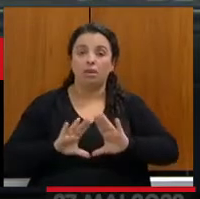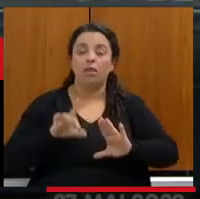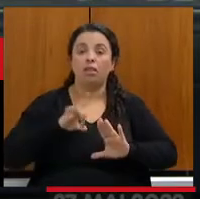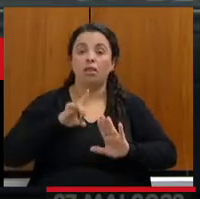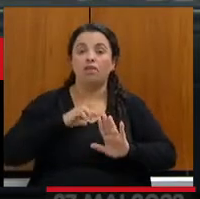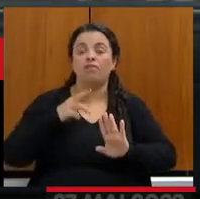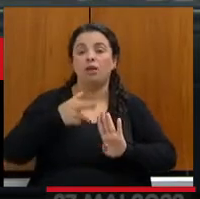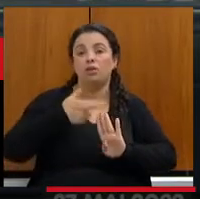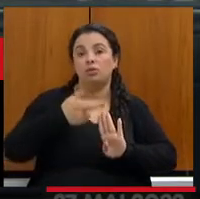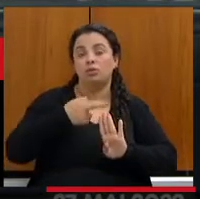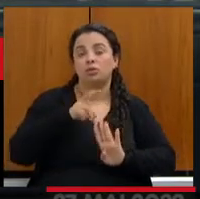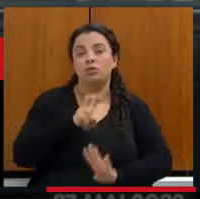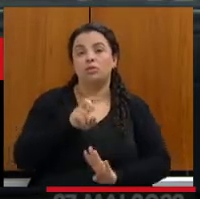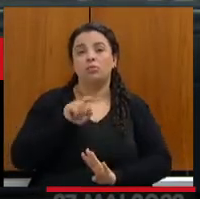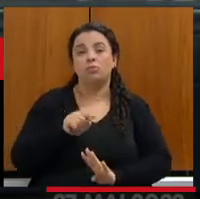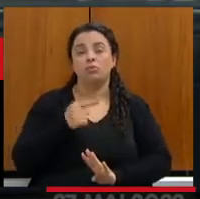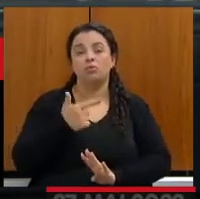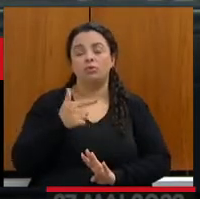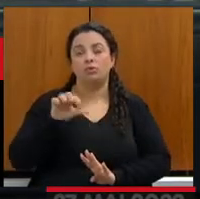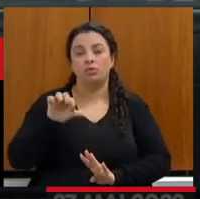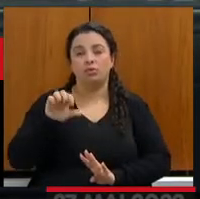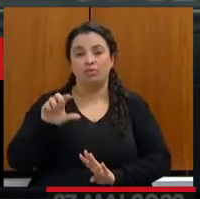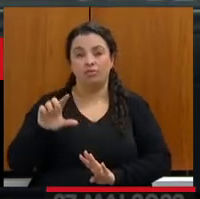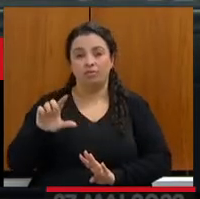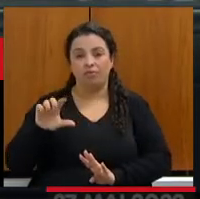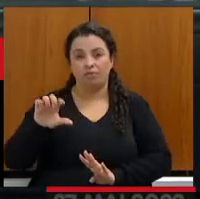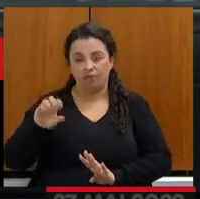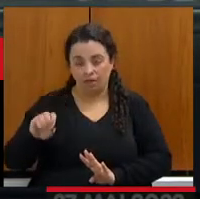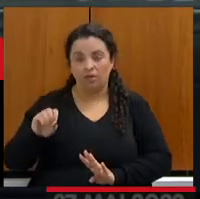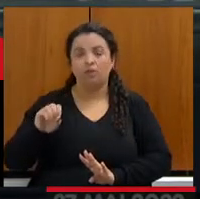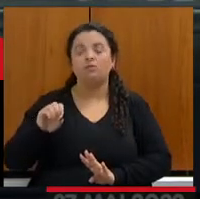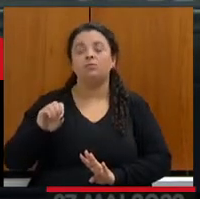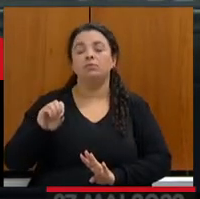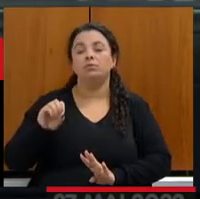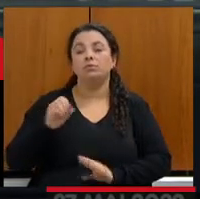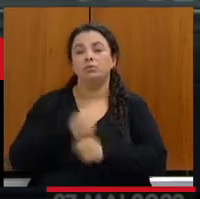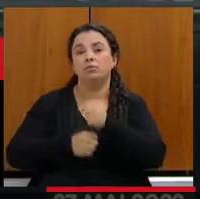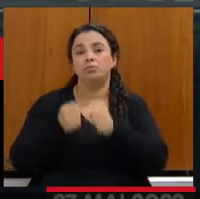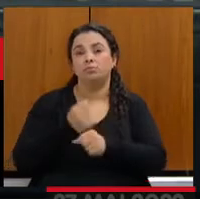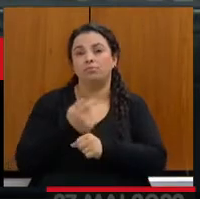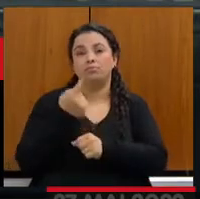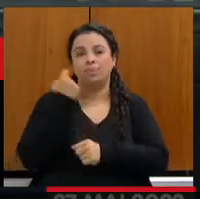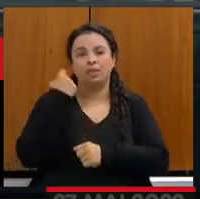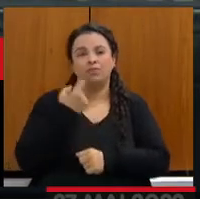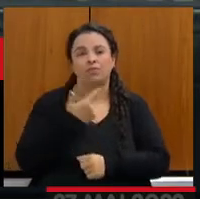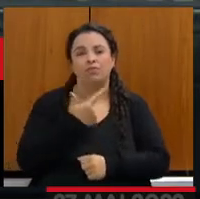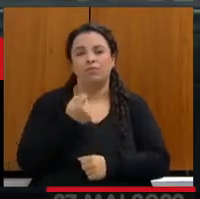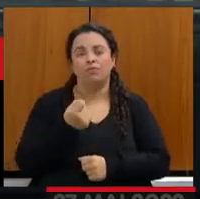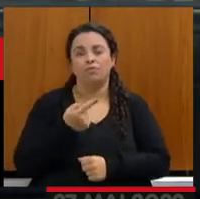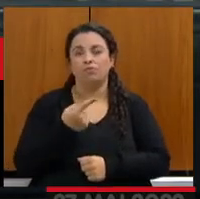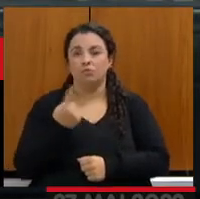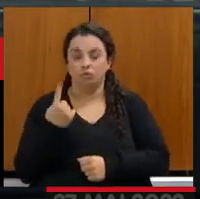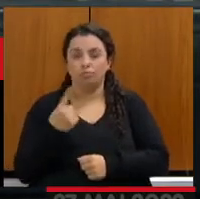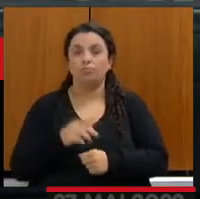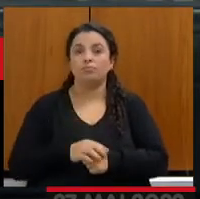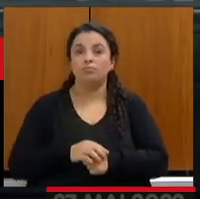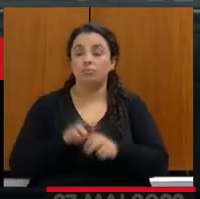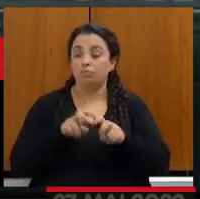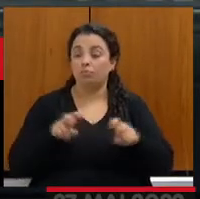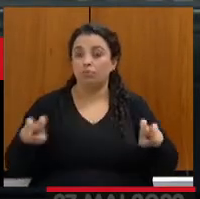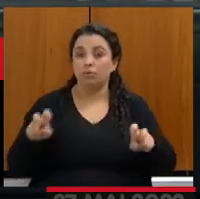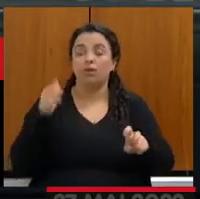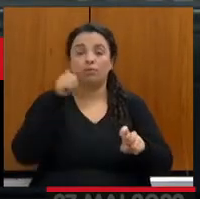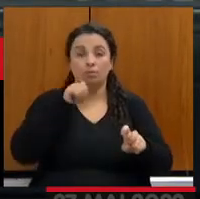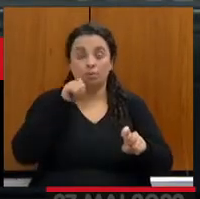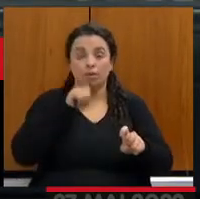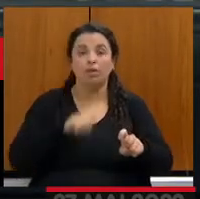5590 de 2021 a bancada feminina EA Procuradoria da mulher da Assembleia Legislativa de